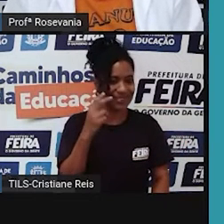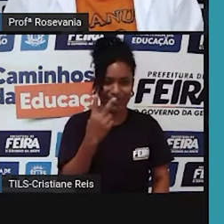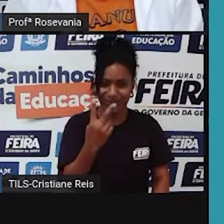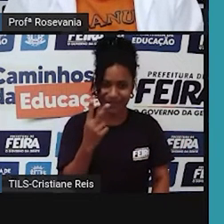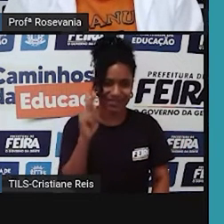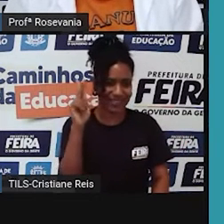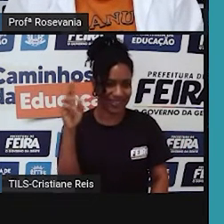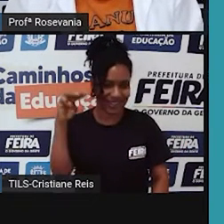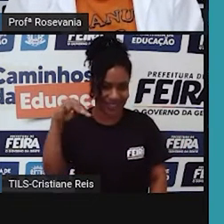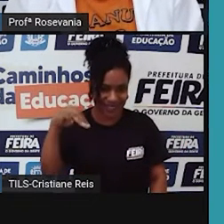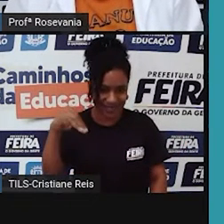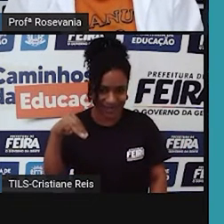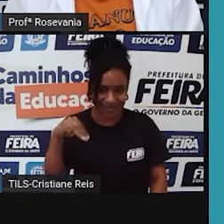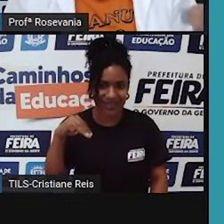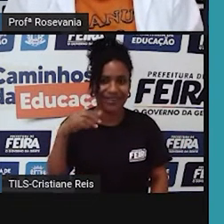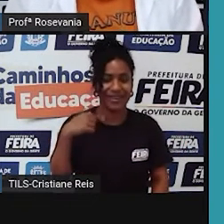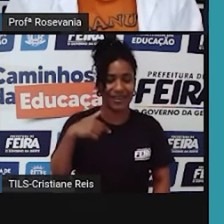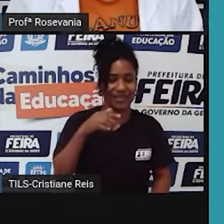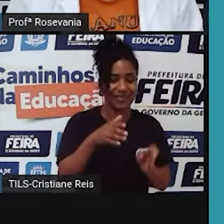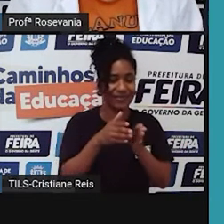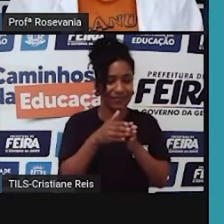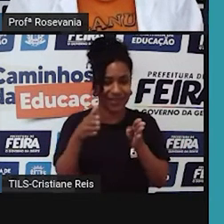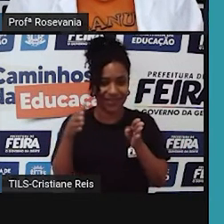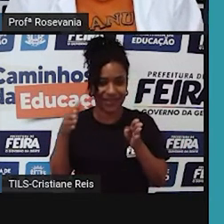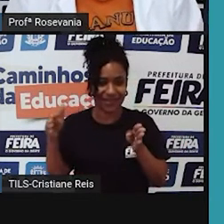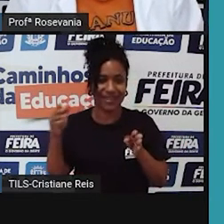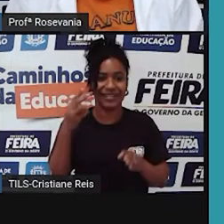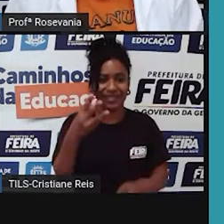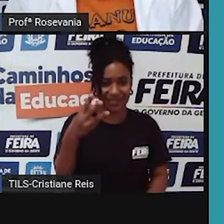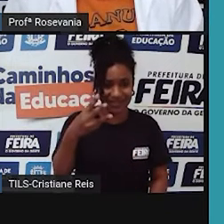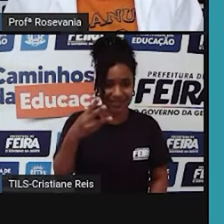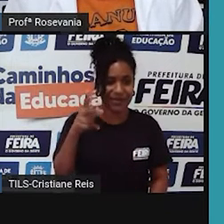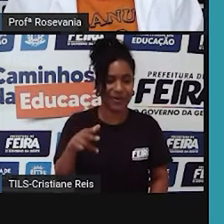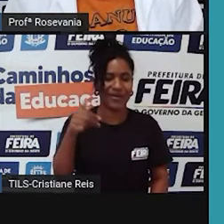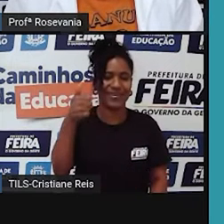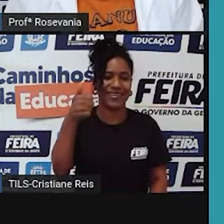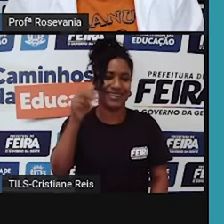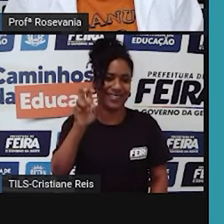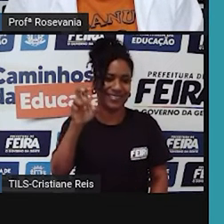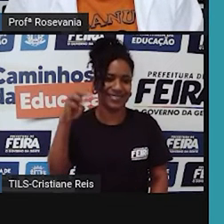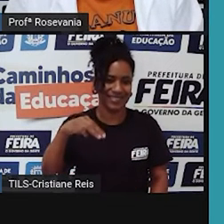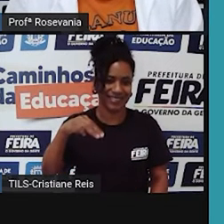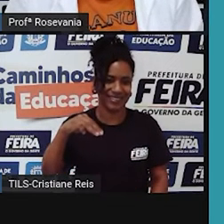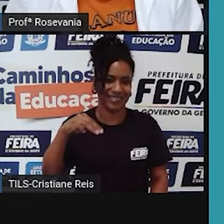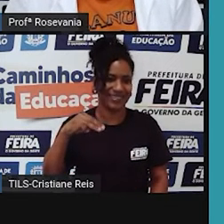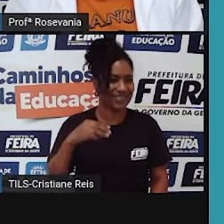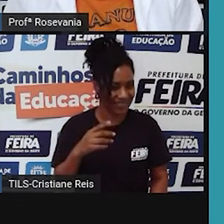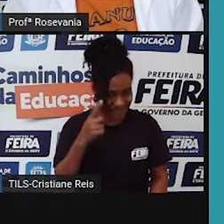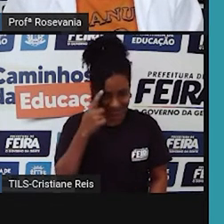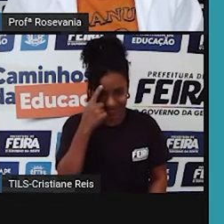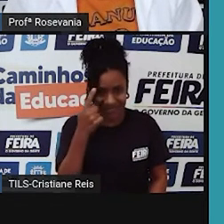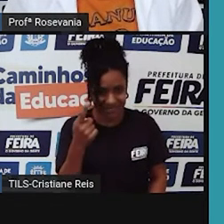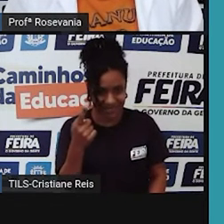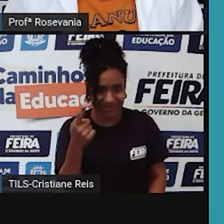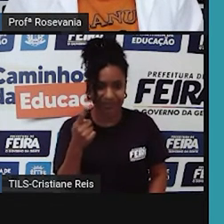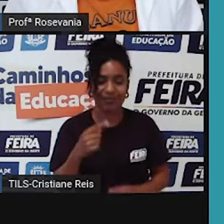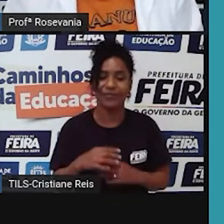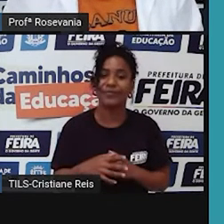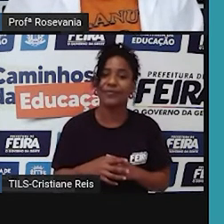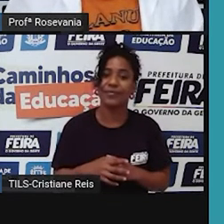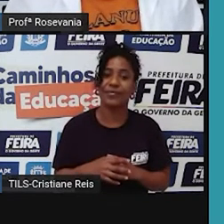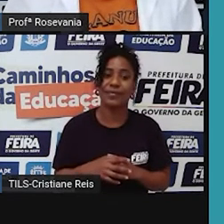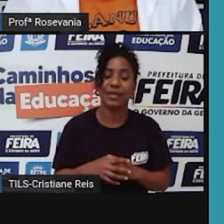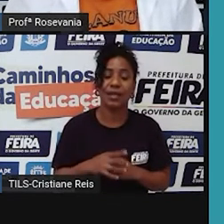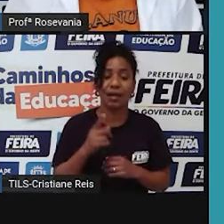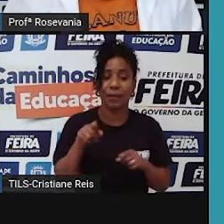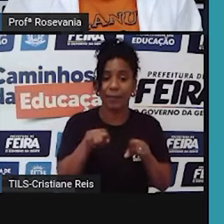centímetros, aqui eu já andei 15 quilômetros, e assim sucessivamente, né? Então, aqui, ó, tá vendo aqui a informação? Mas eu também, como eu